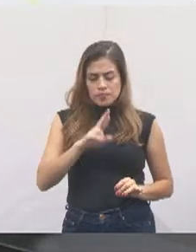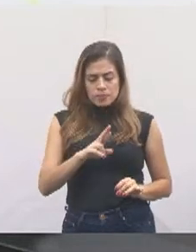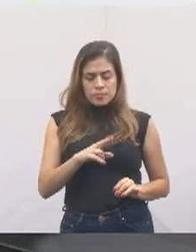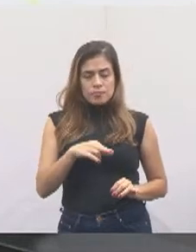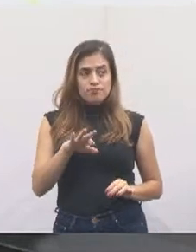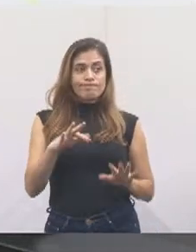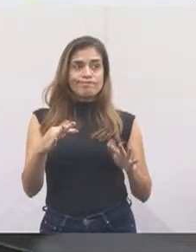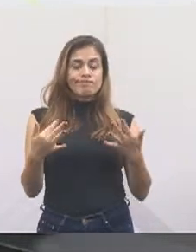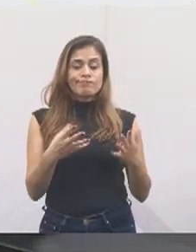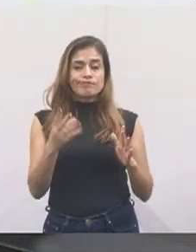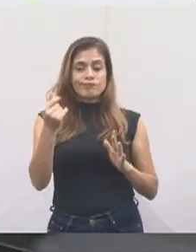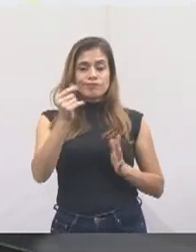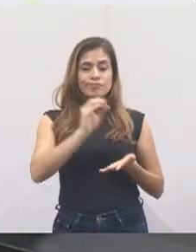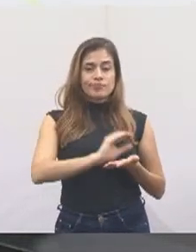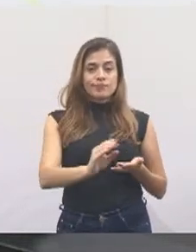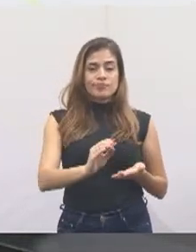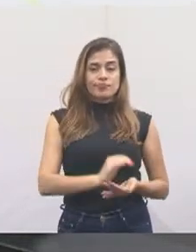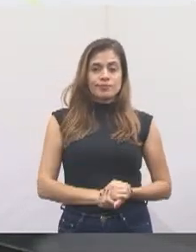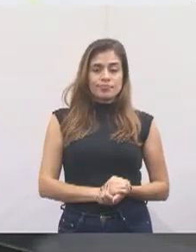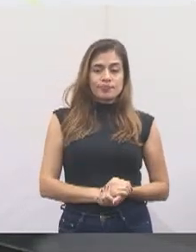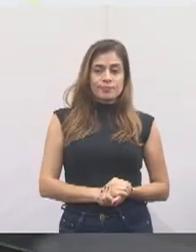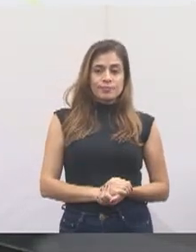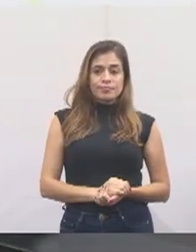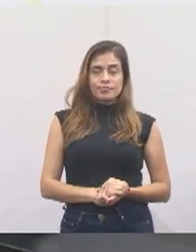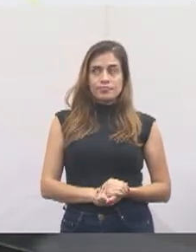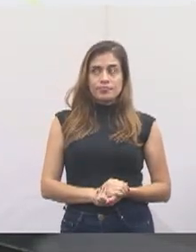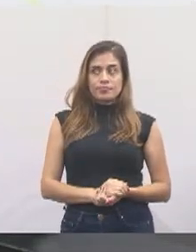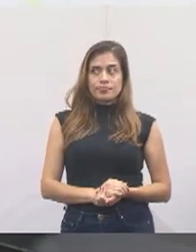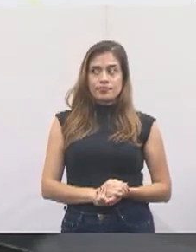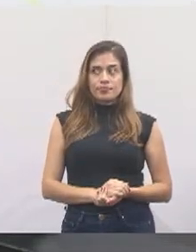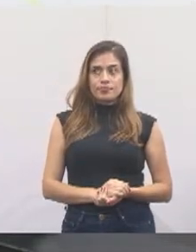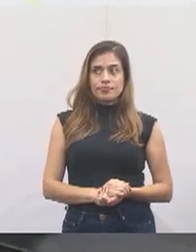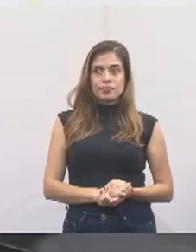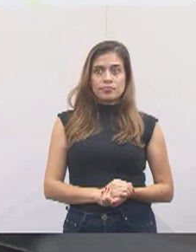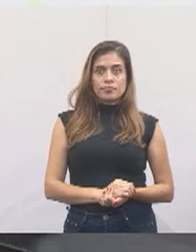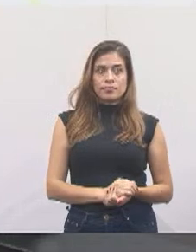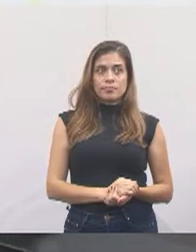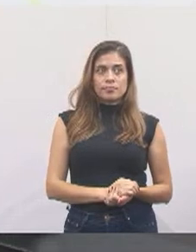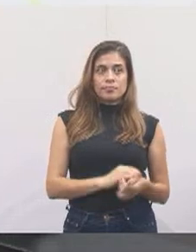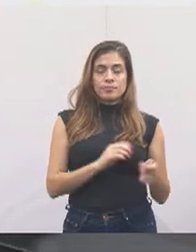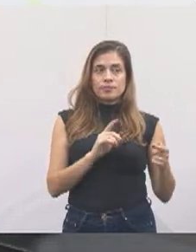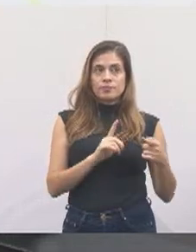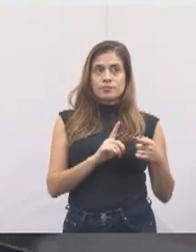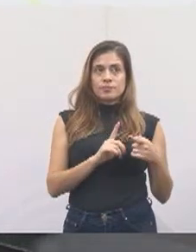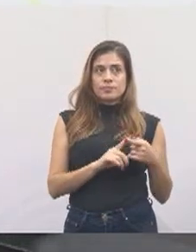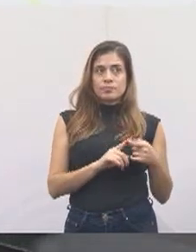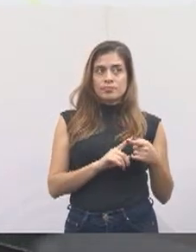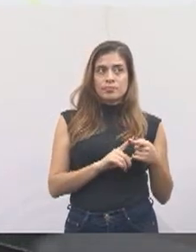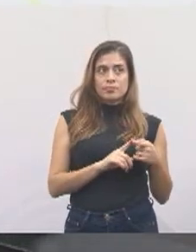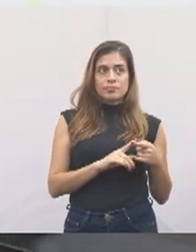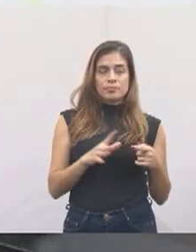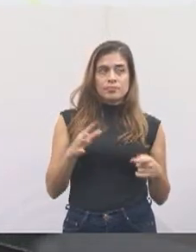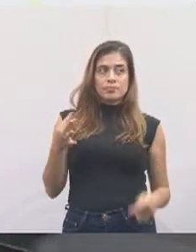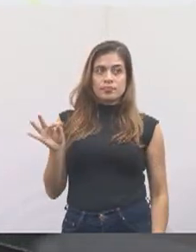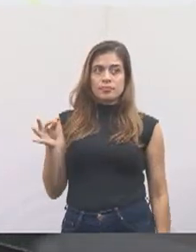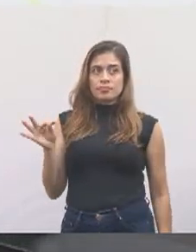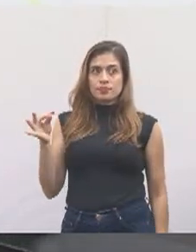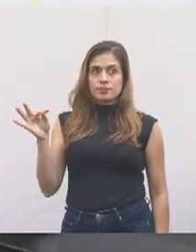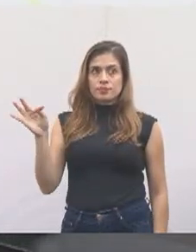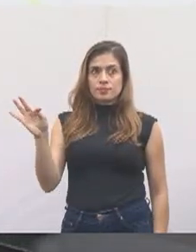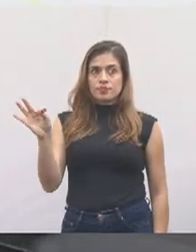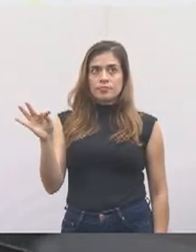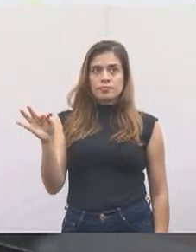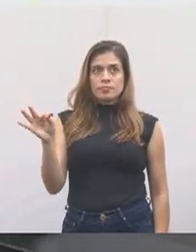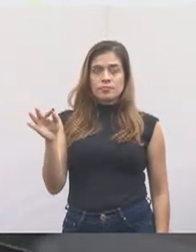destinadas à secretaria mais a primeiro faço é que a habilitação técnica por parte do